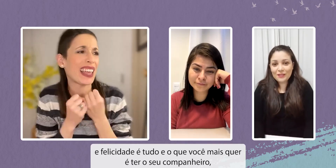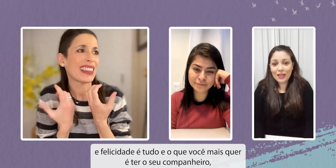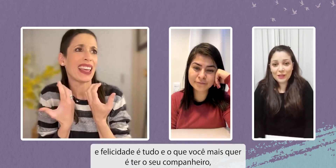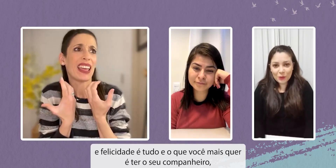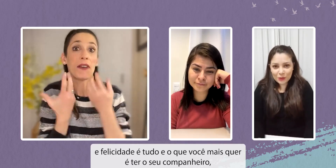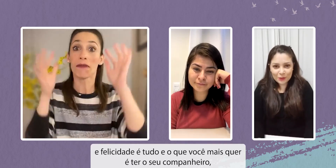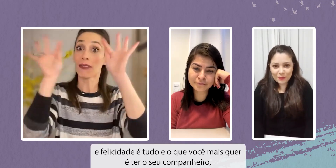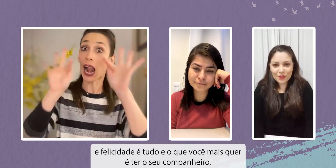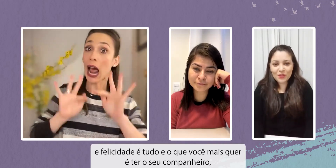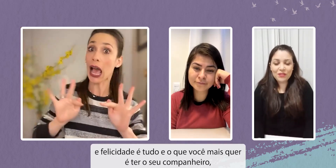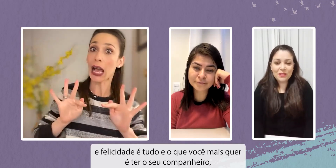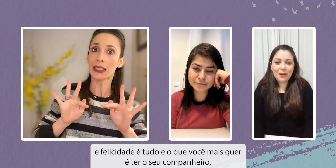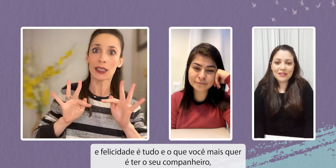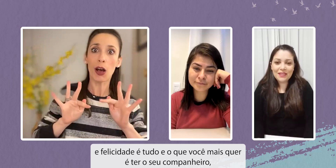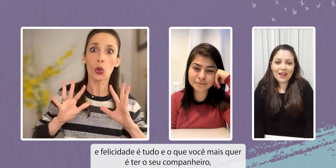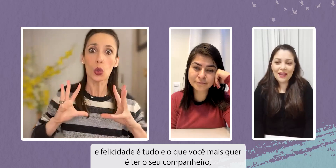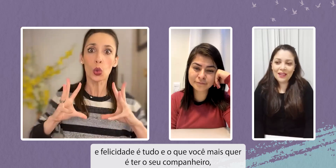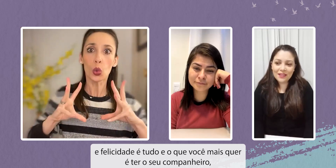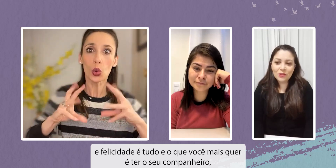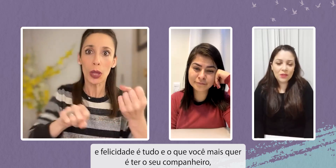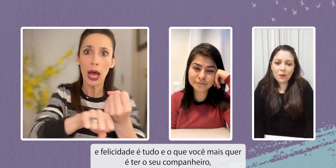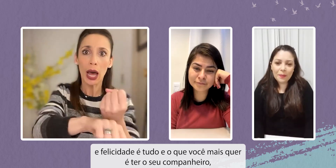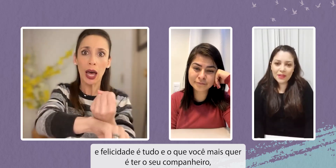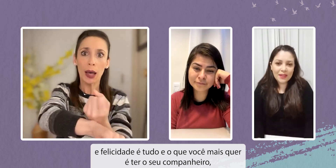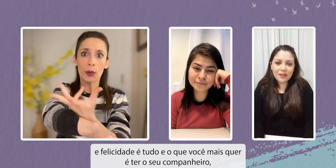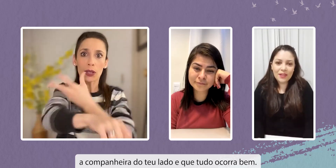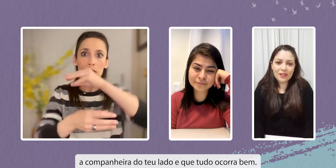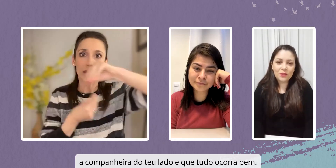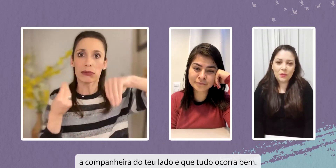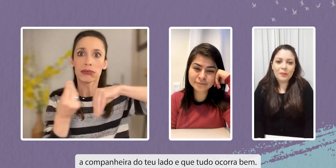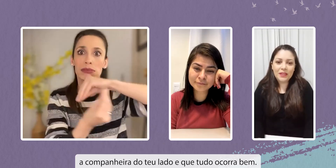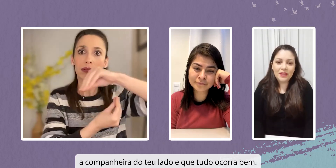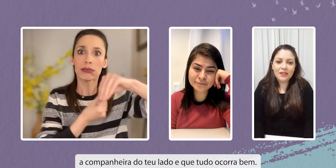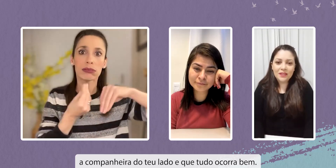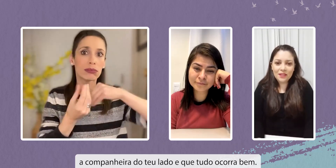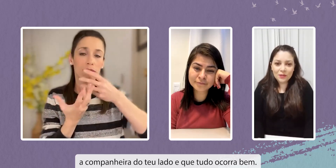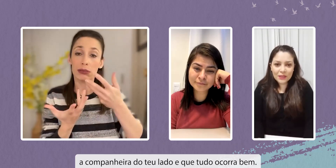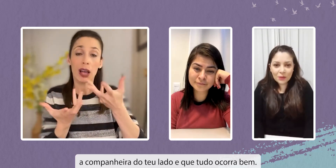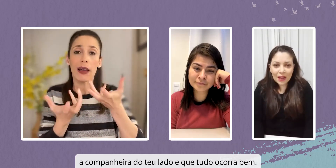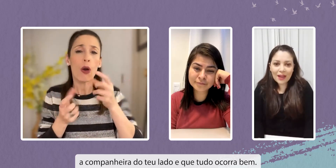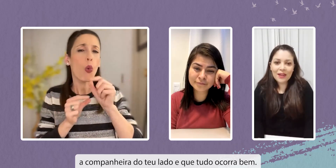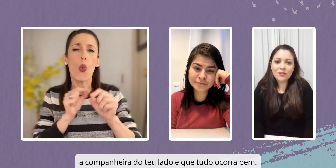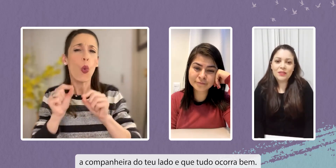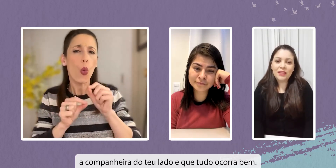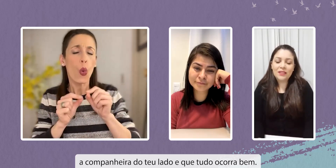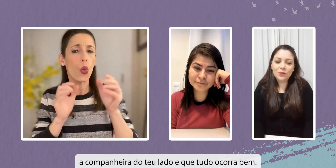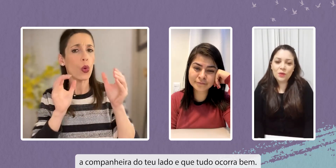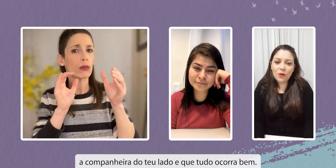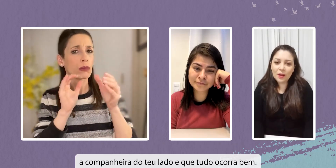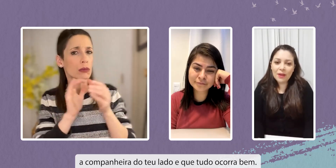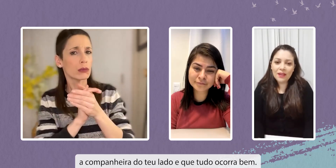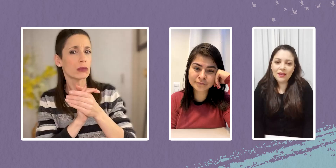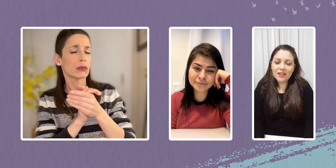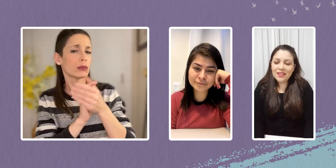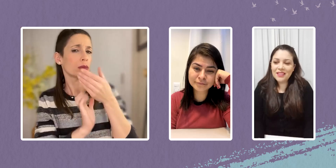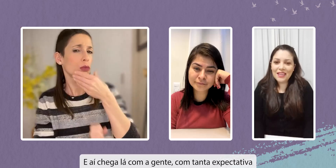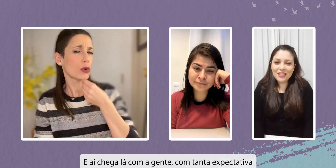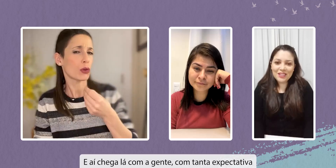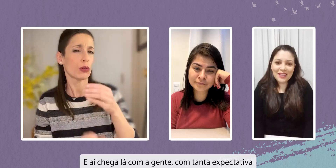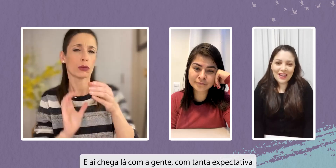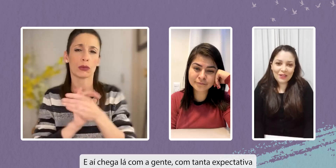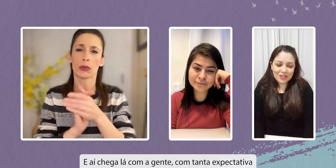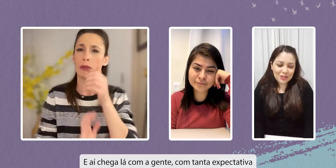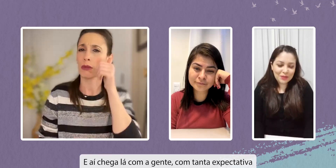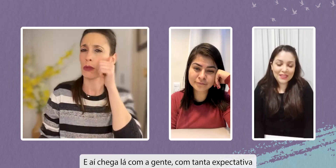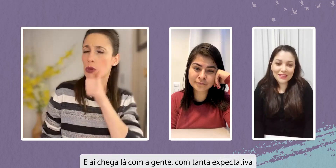felicidade, é tudo. E o que você mais quer é ter o seu companheiro ali, a sua companheira do teu lado, né? Que tudo corra bem. E